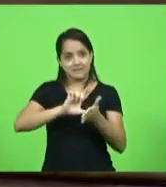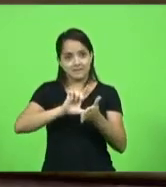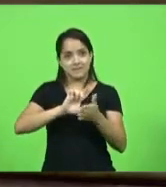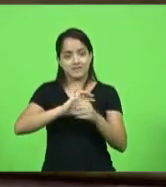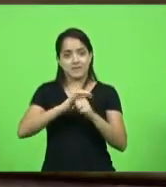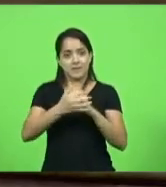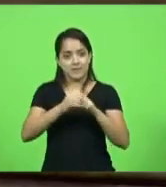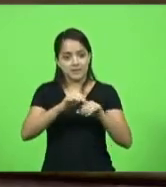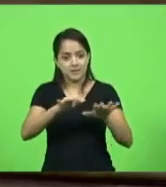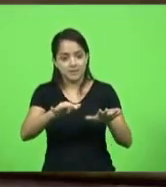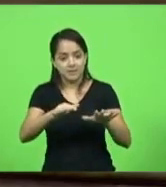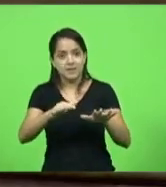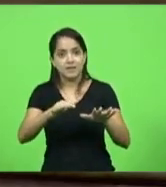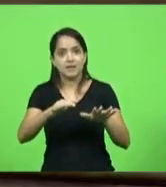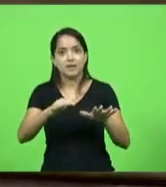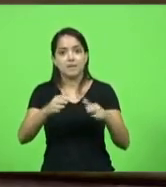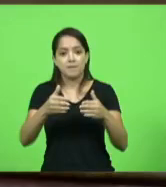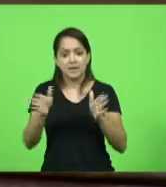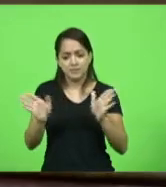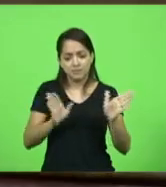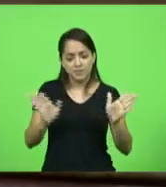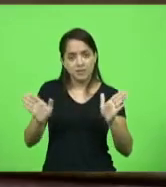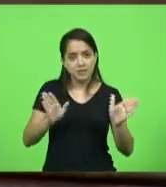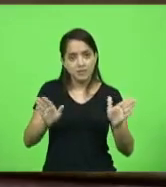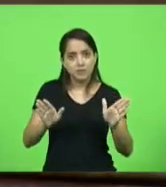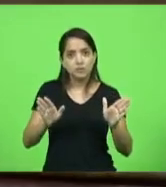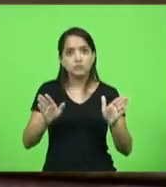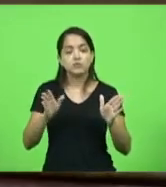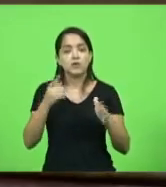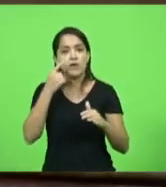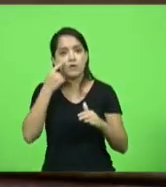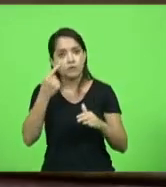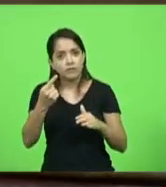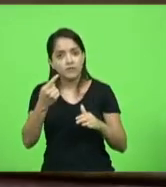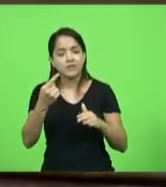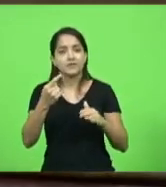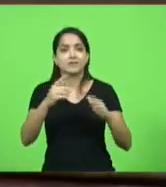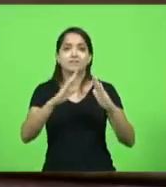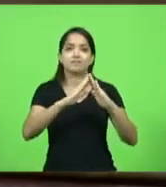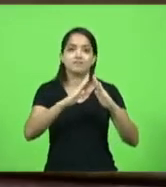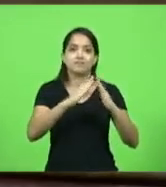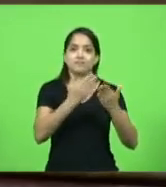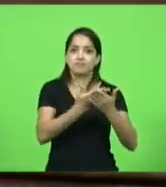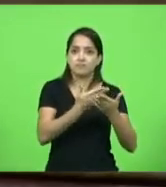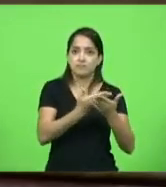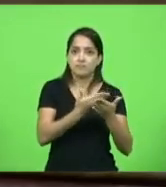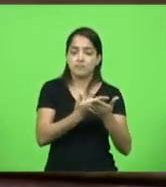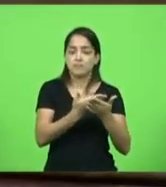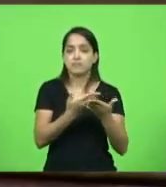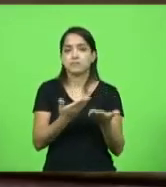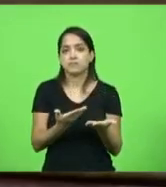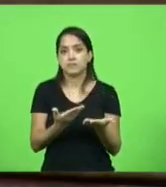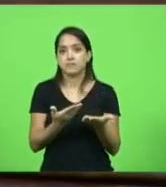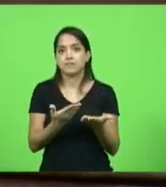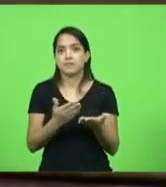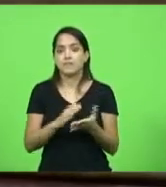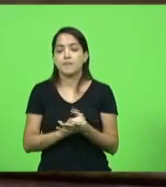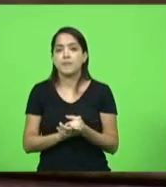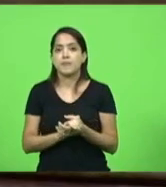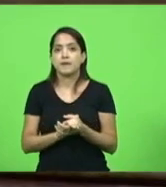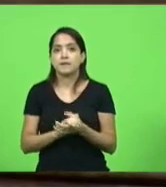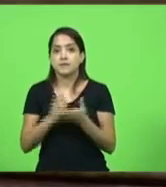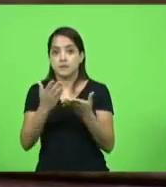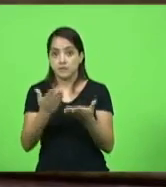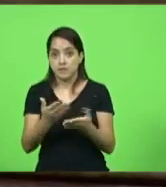durante a pandemia me convenci da necessidade do projeto de homeschool em Santa Catarina. Então, por isso, serei favorável